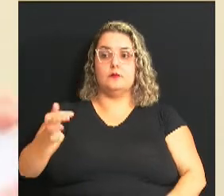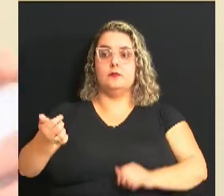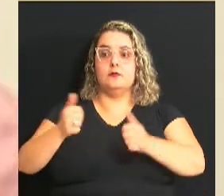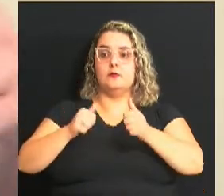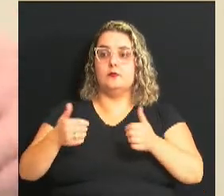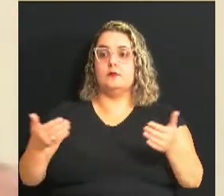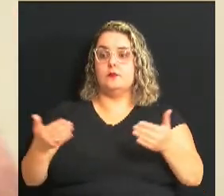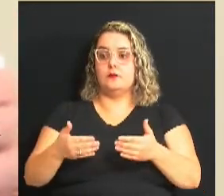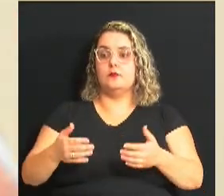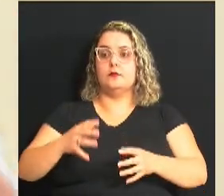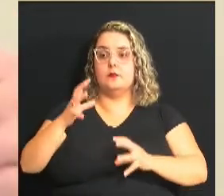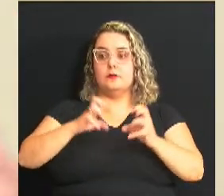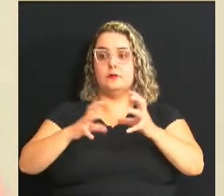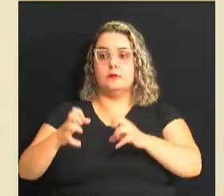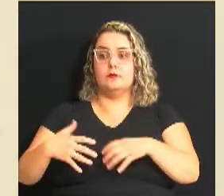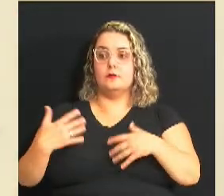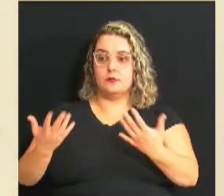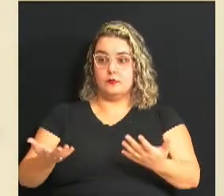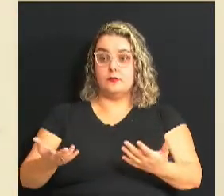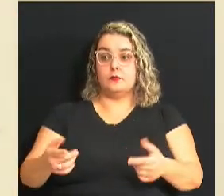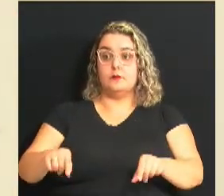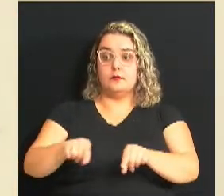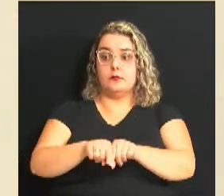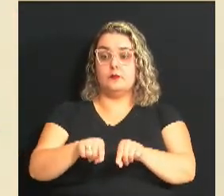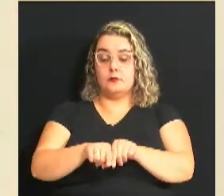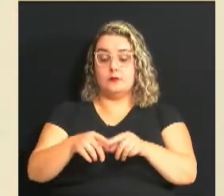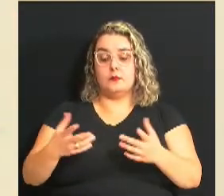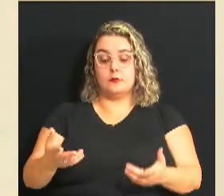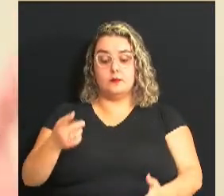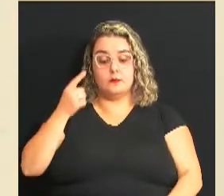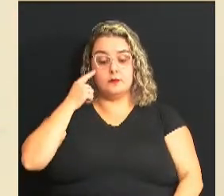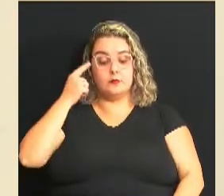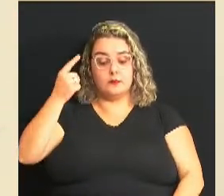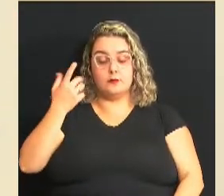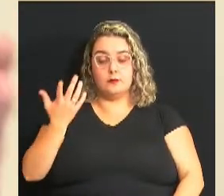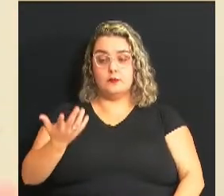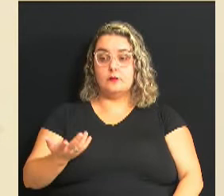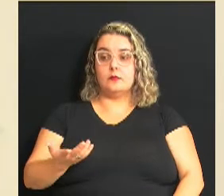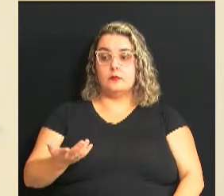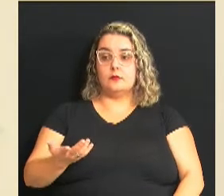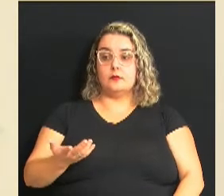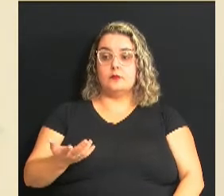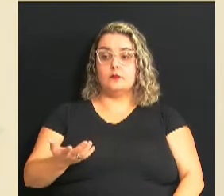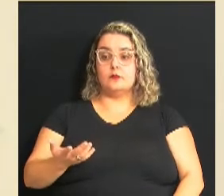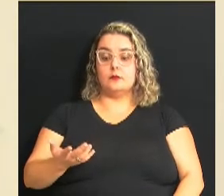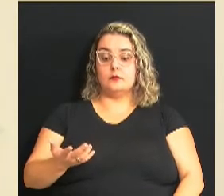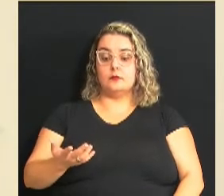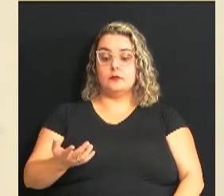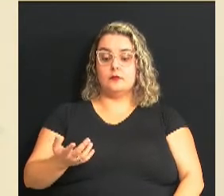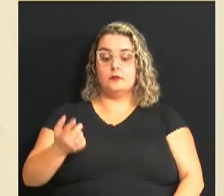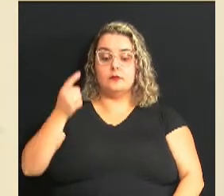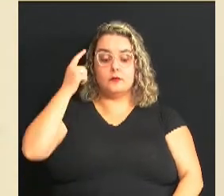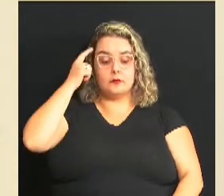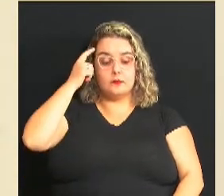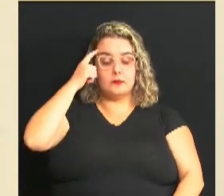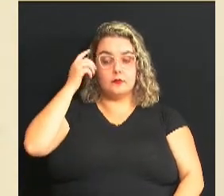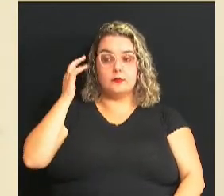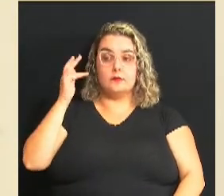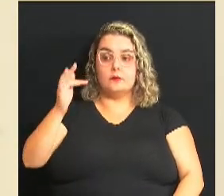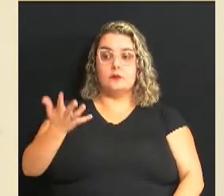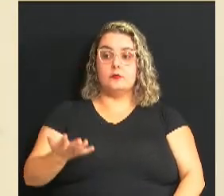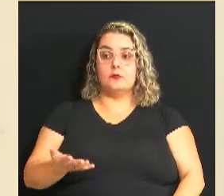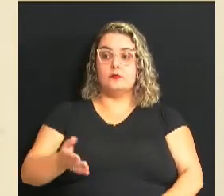brigar também, vai dar as cotoveladas, mas vai pensar o futuro. Então, sempre o fortalecimento do